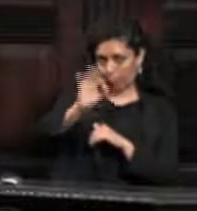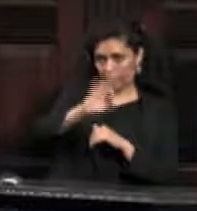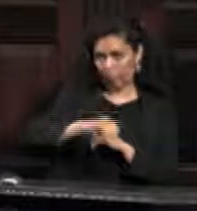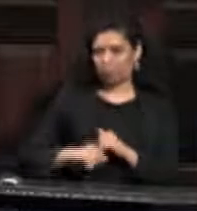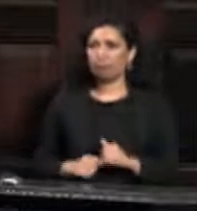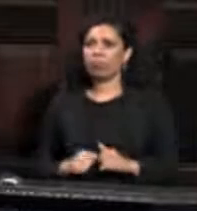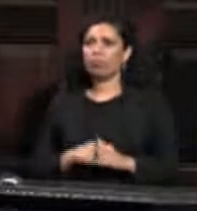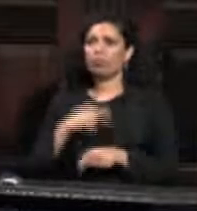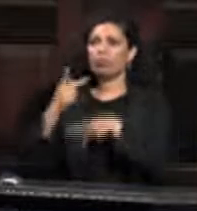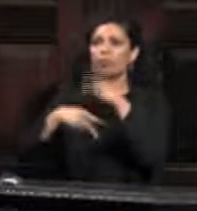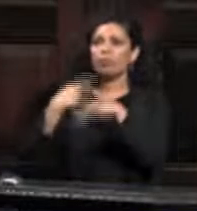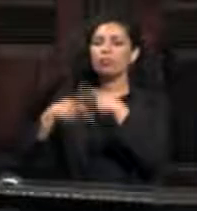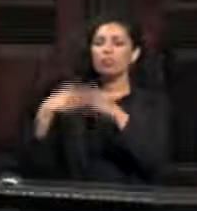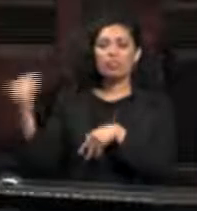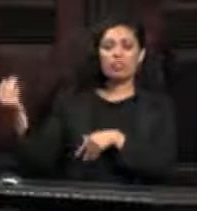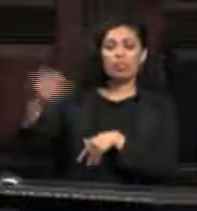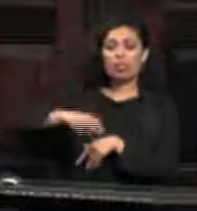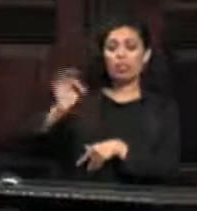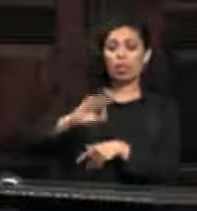olha só,